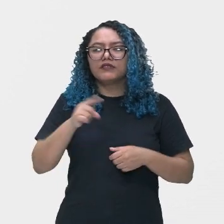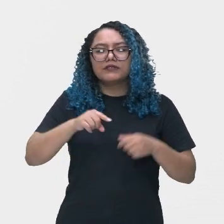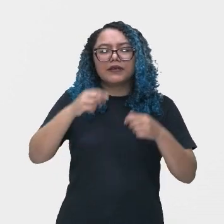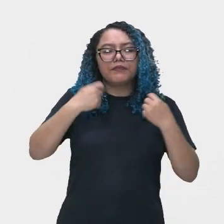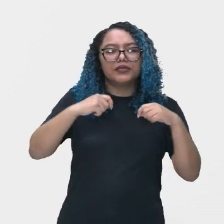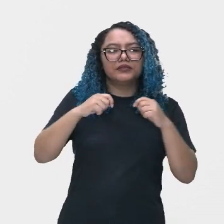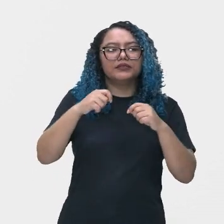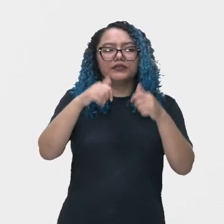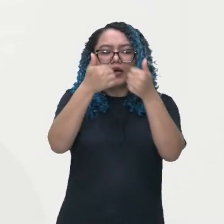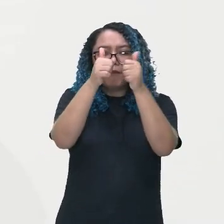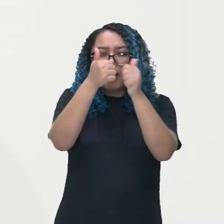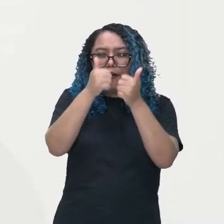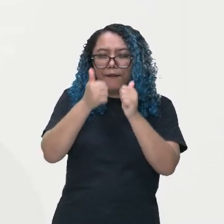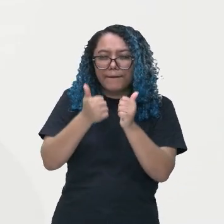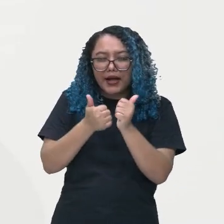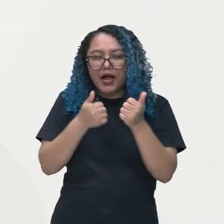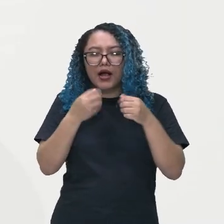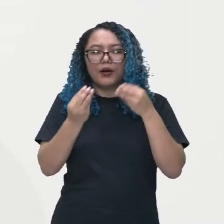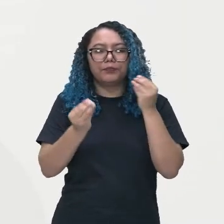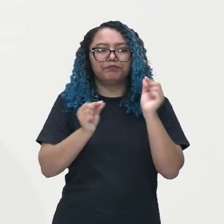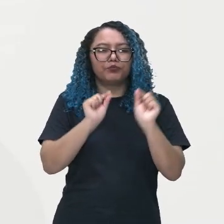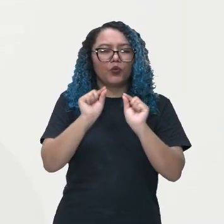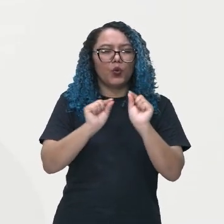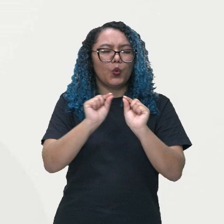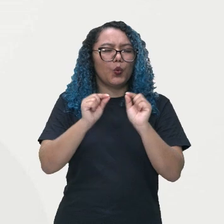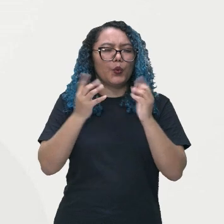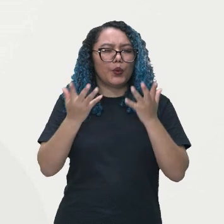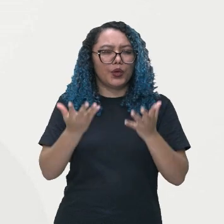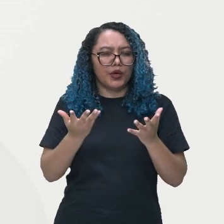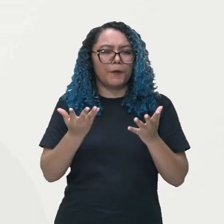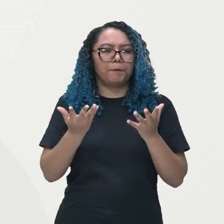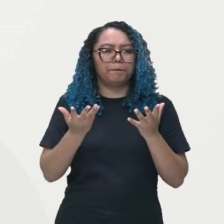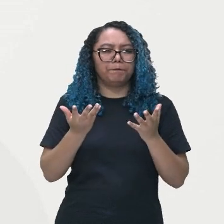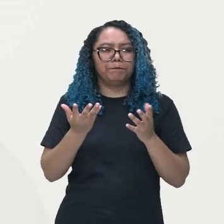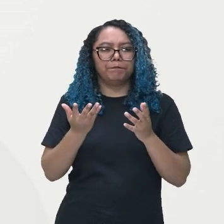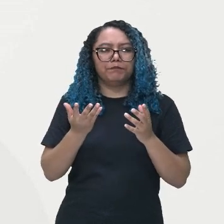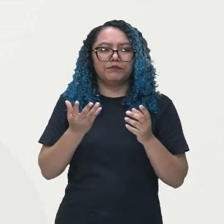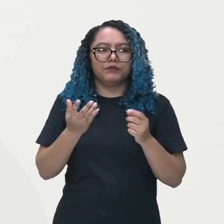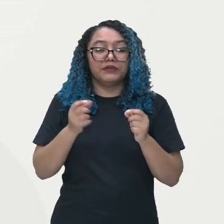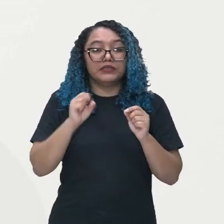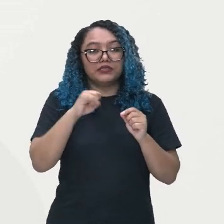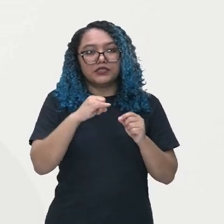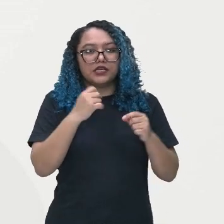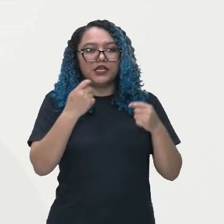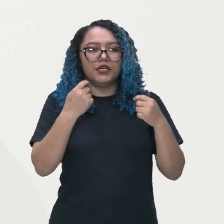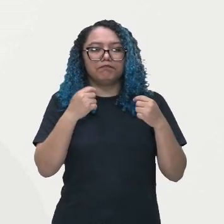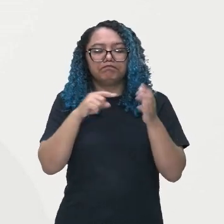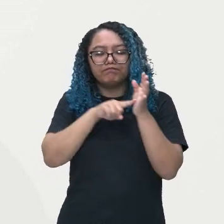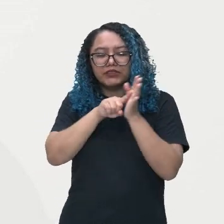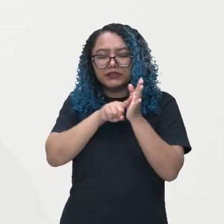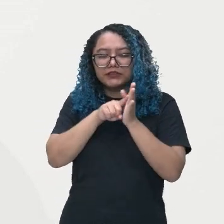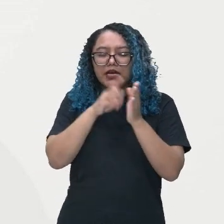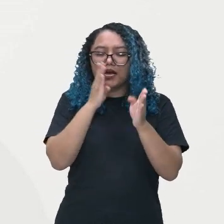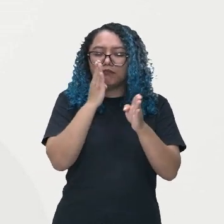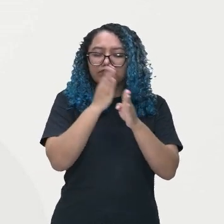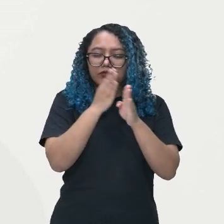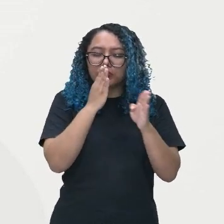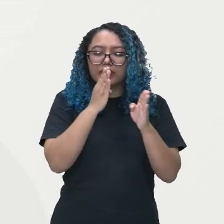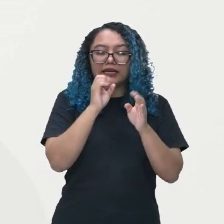analisar quando você precisar identificar fake news